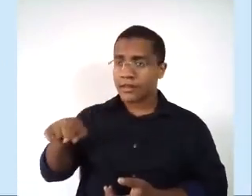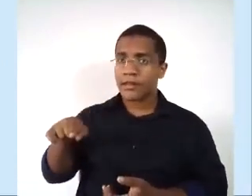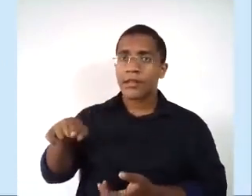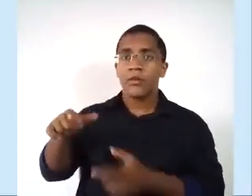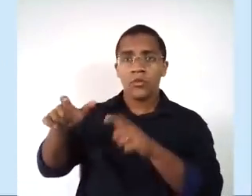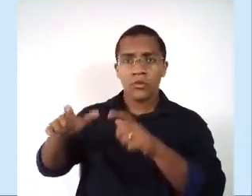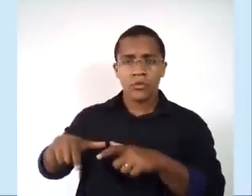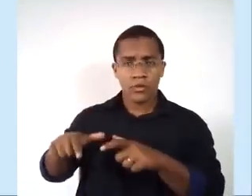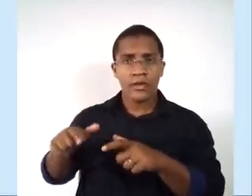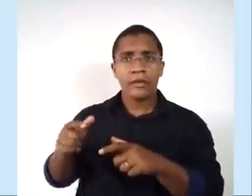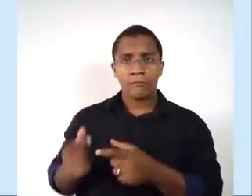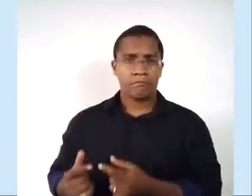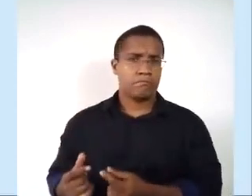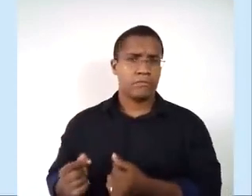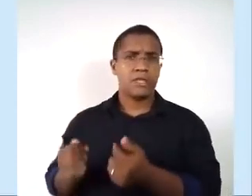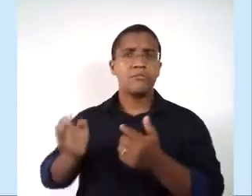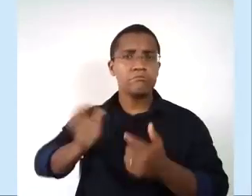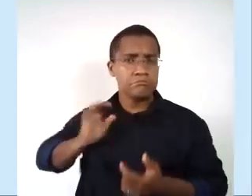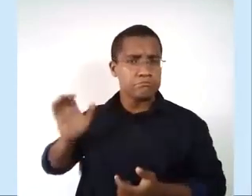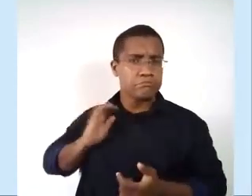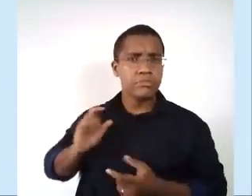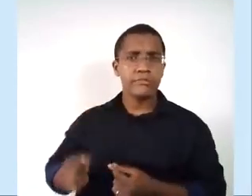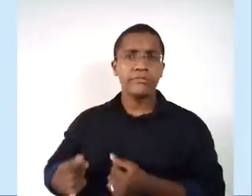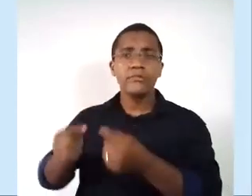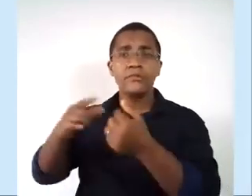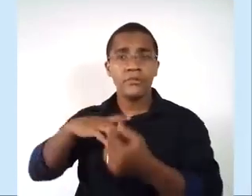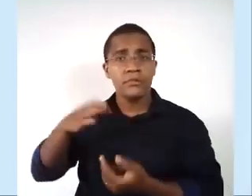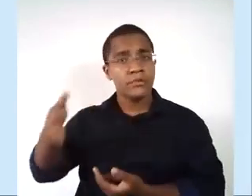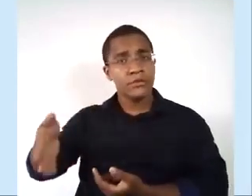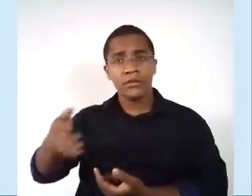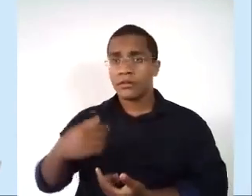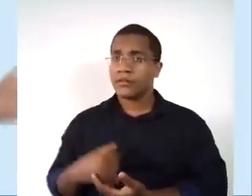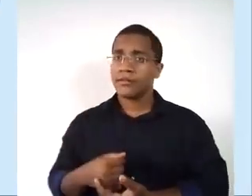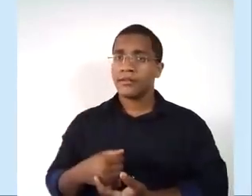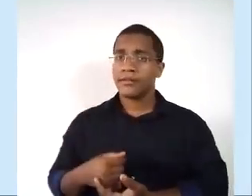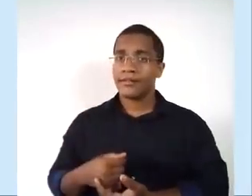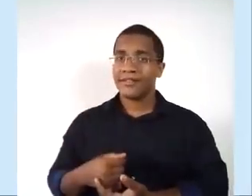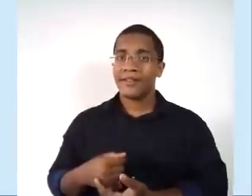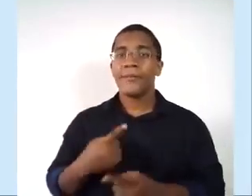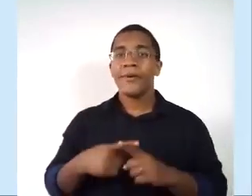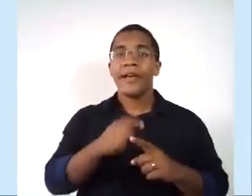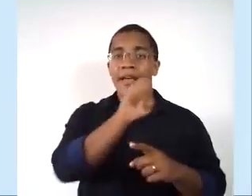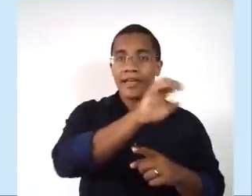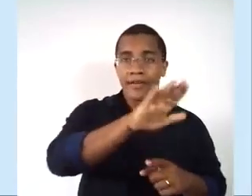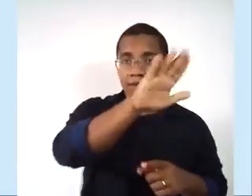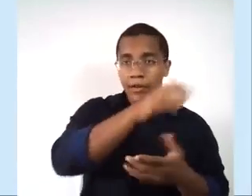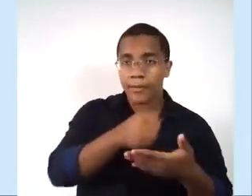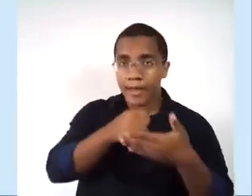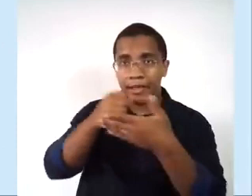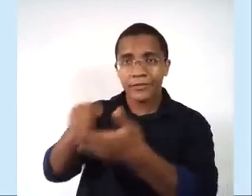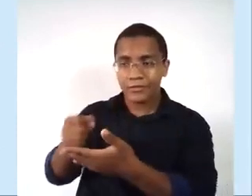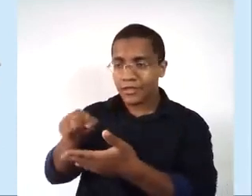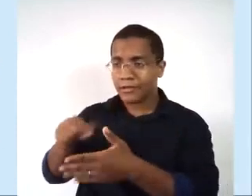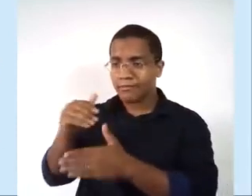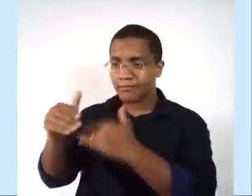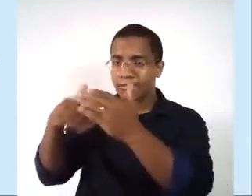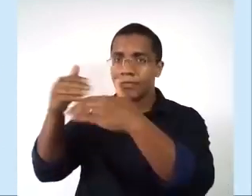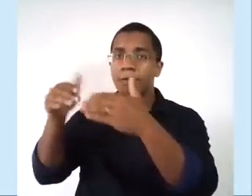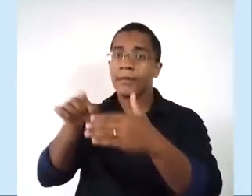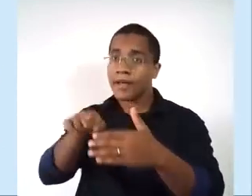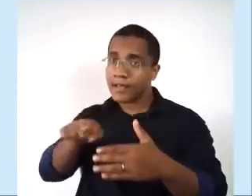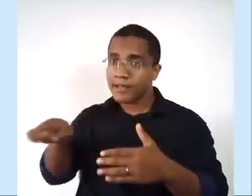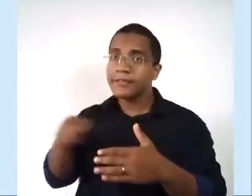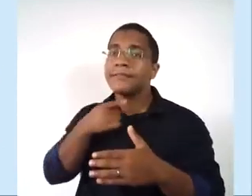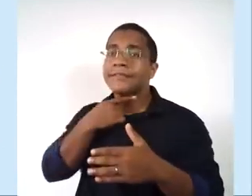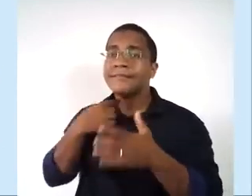área comercial bastante rica e a Europa também ajuda no desenvolvimento de algumas coisas na Turquia, mas a Turquia é doida